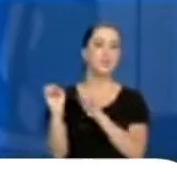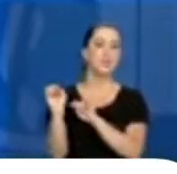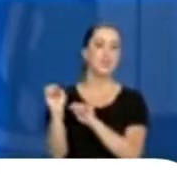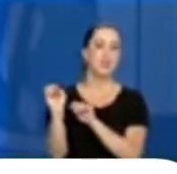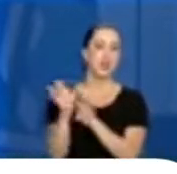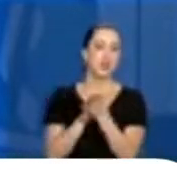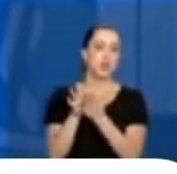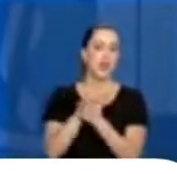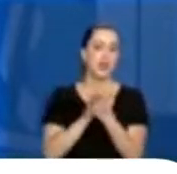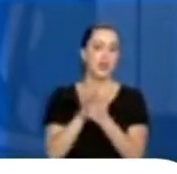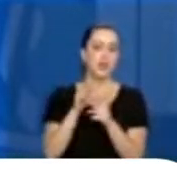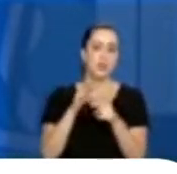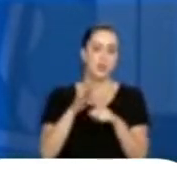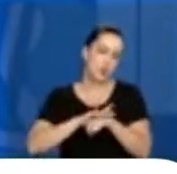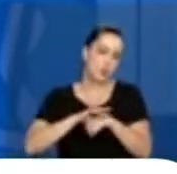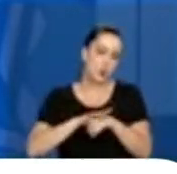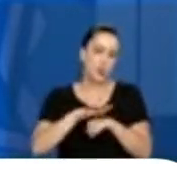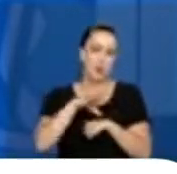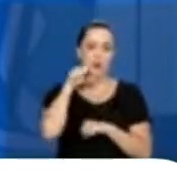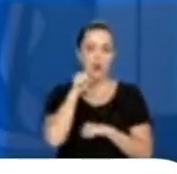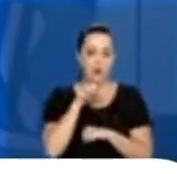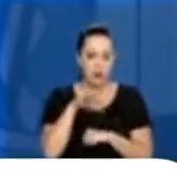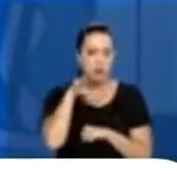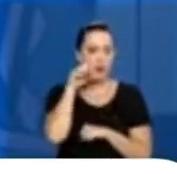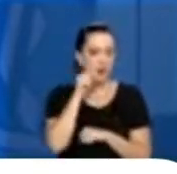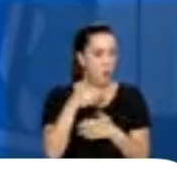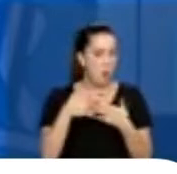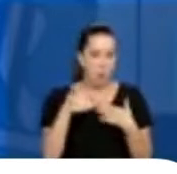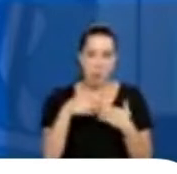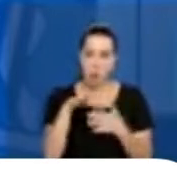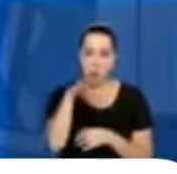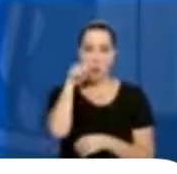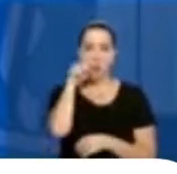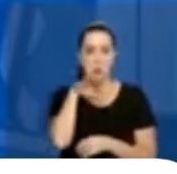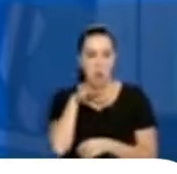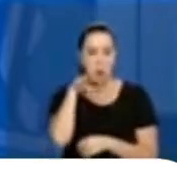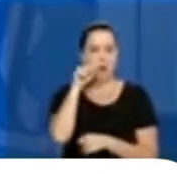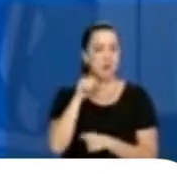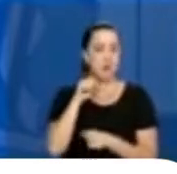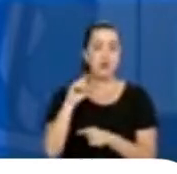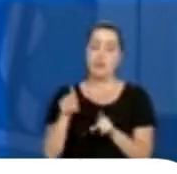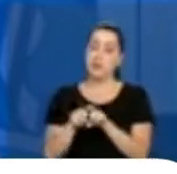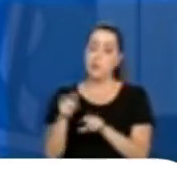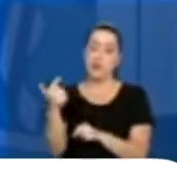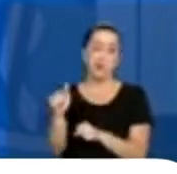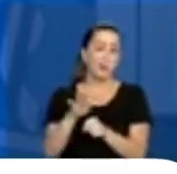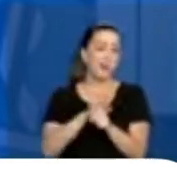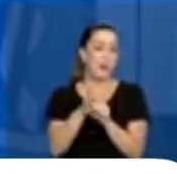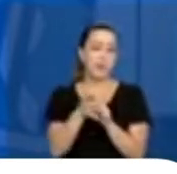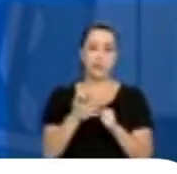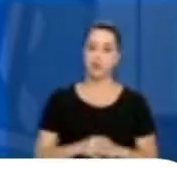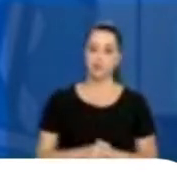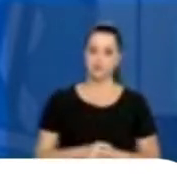nem registro de Covid no seu território. Isso não quer dizer que ele não tenha